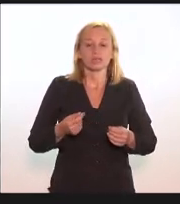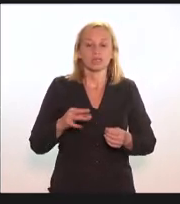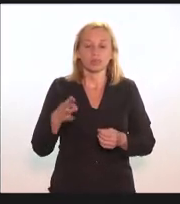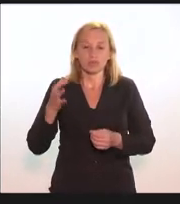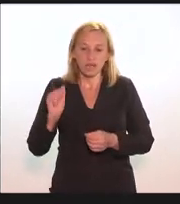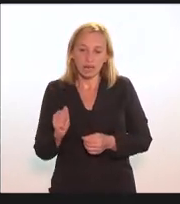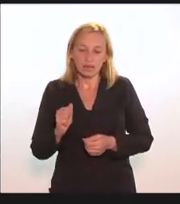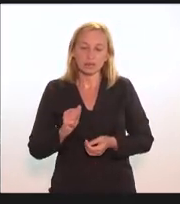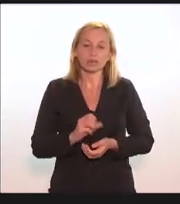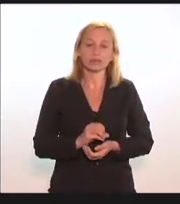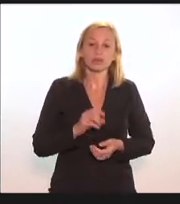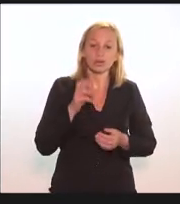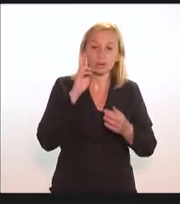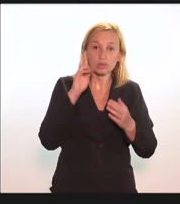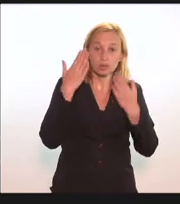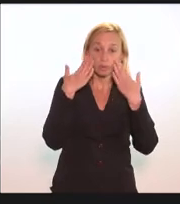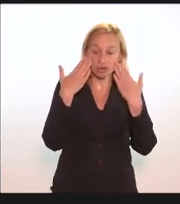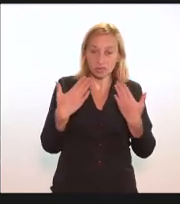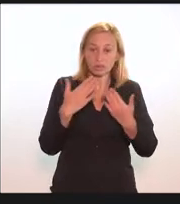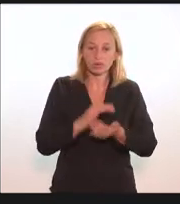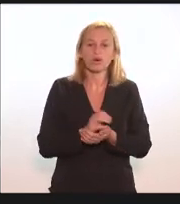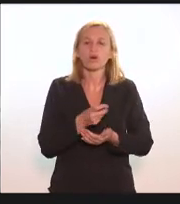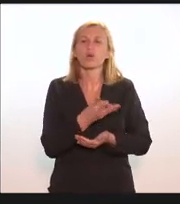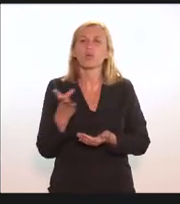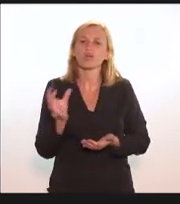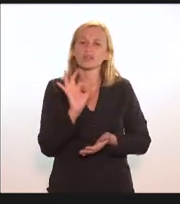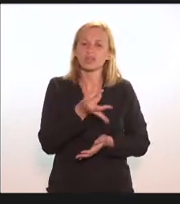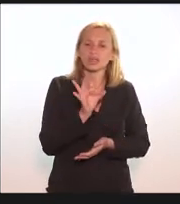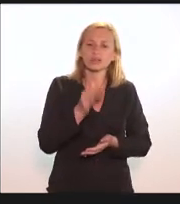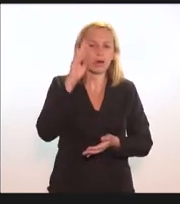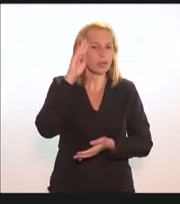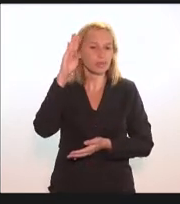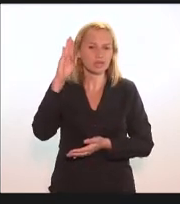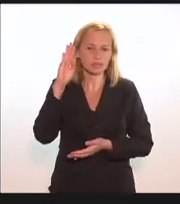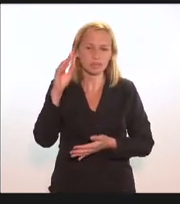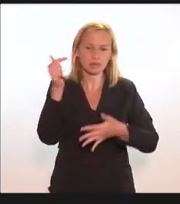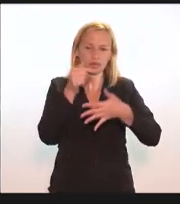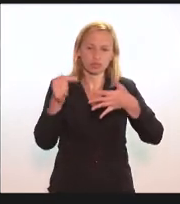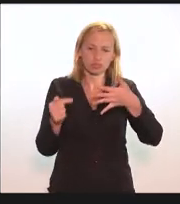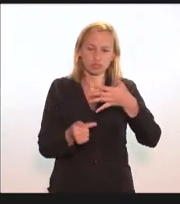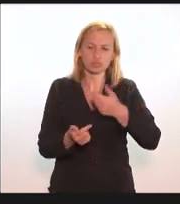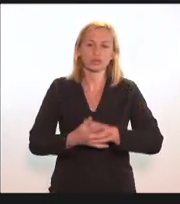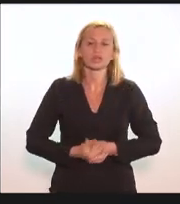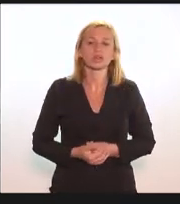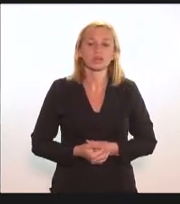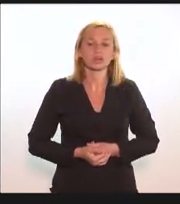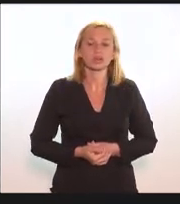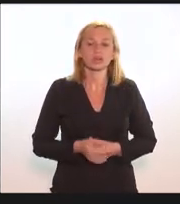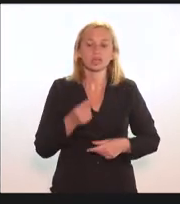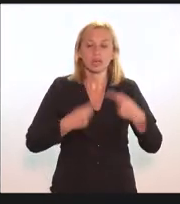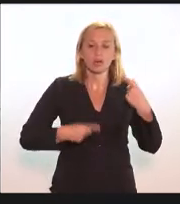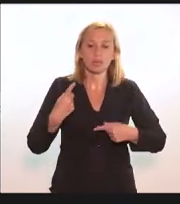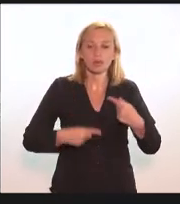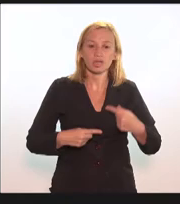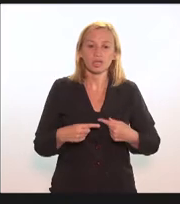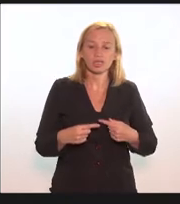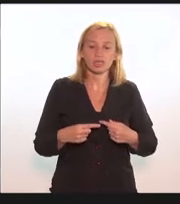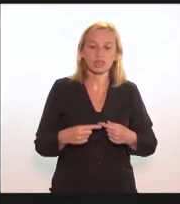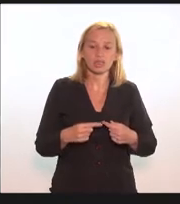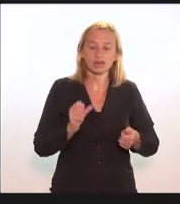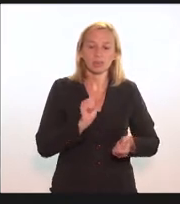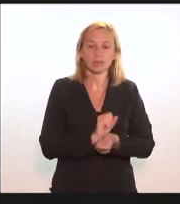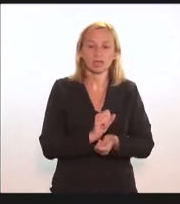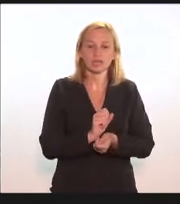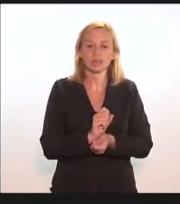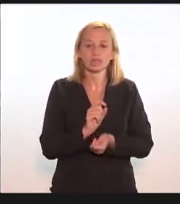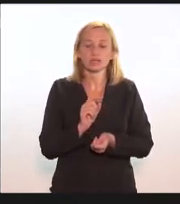tributária que o senhor apresentou, quais são exatamente as principais diretrizes, resumidamente, para que a política de isenção tributária seja, de fato, aquilo